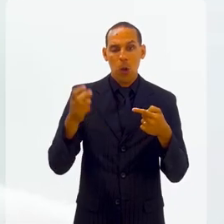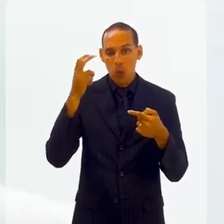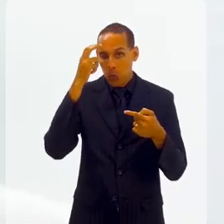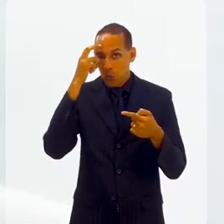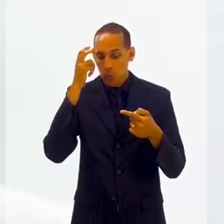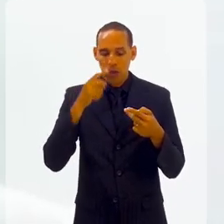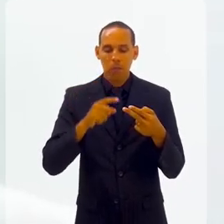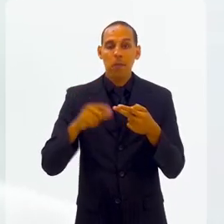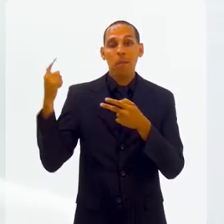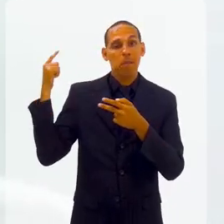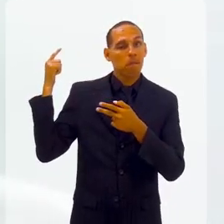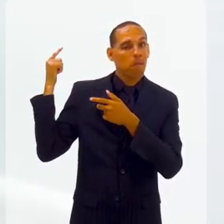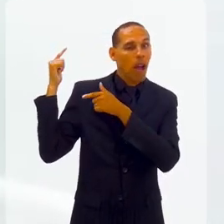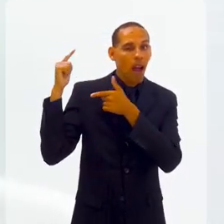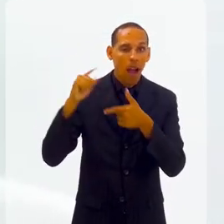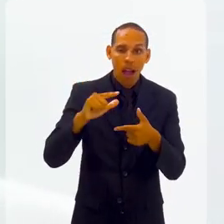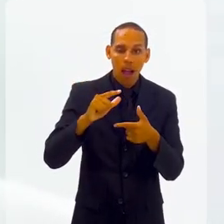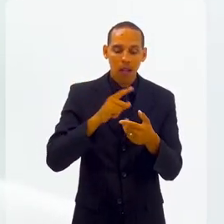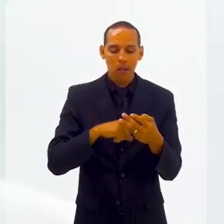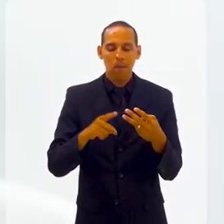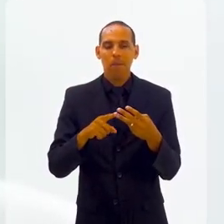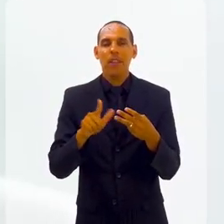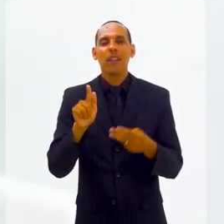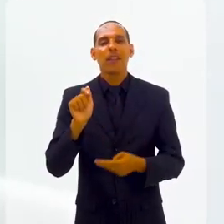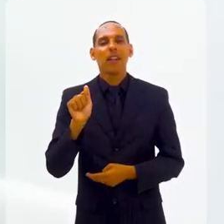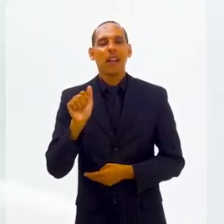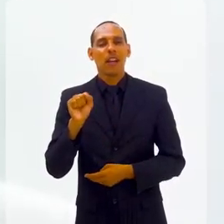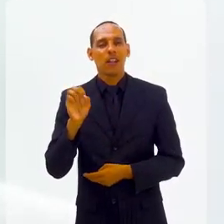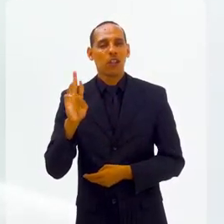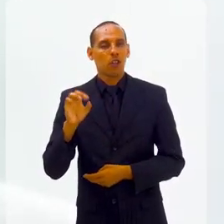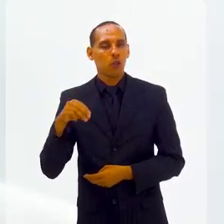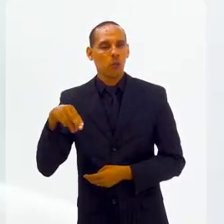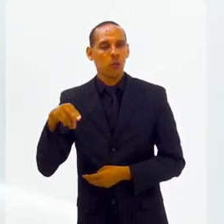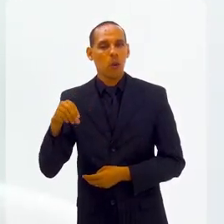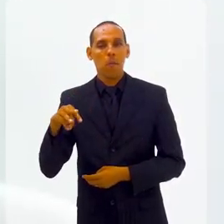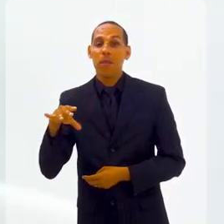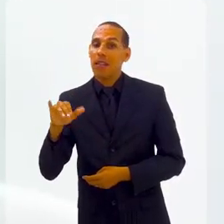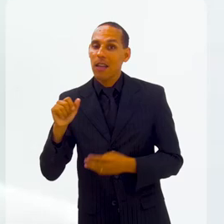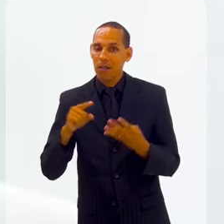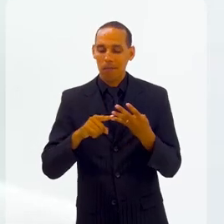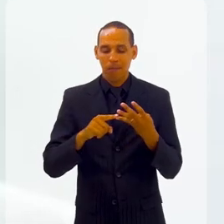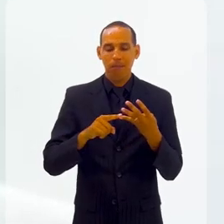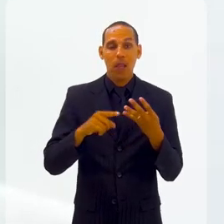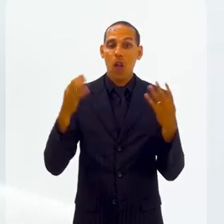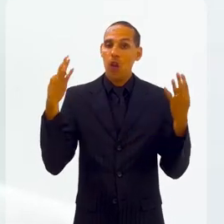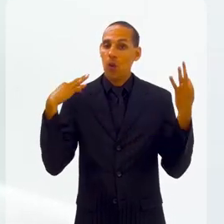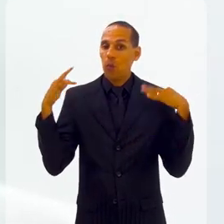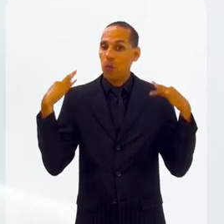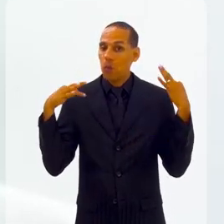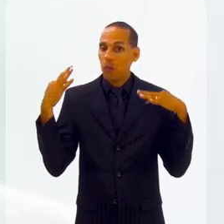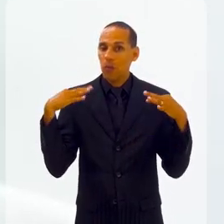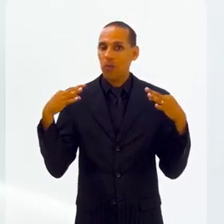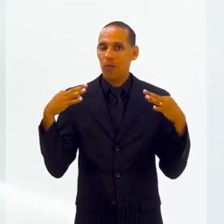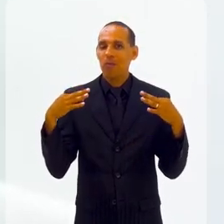aspectos de cultura tradição gastronomia turismo né